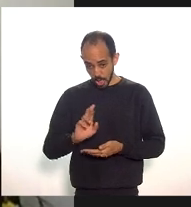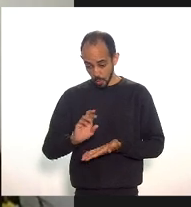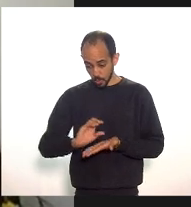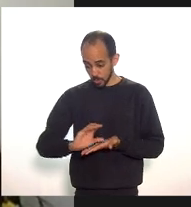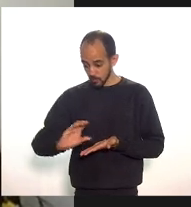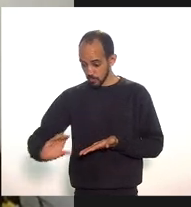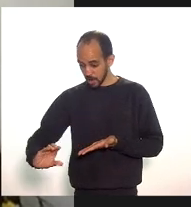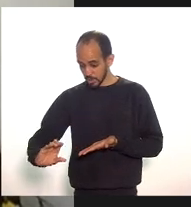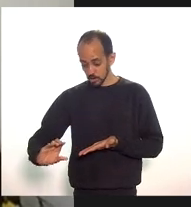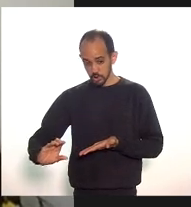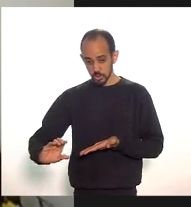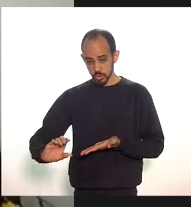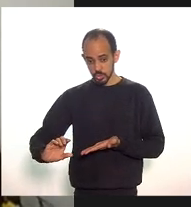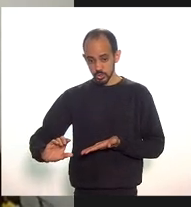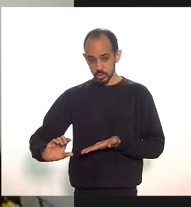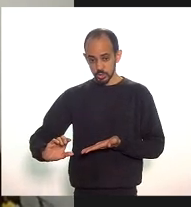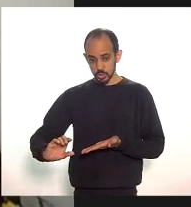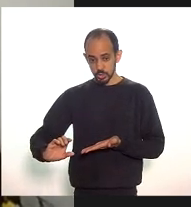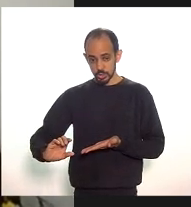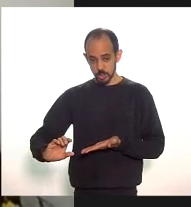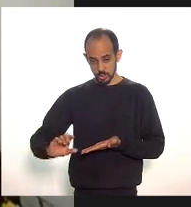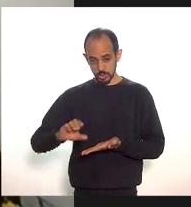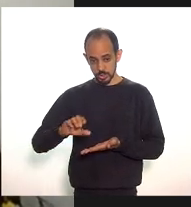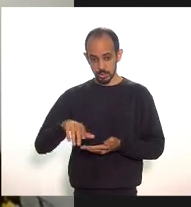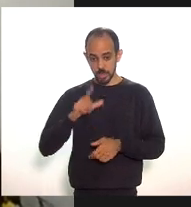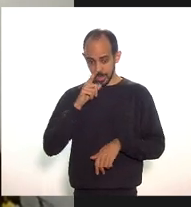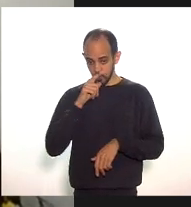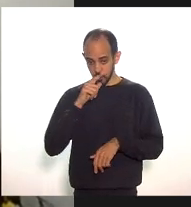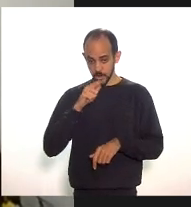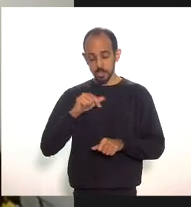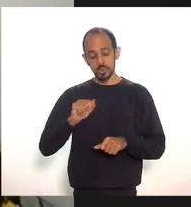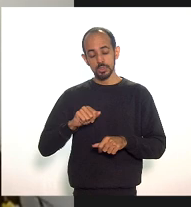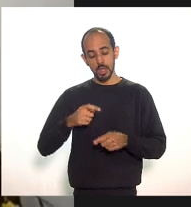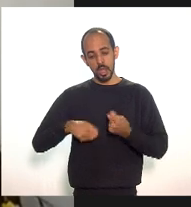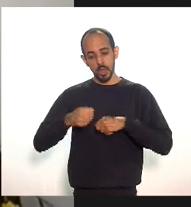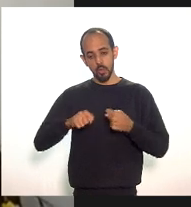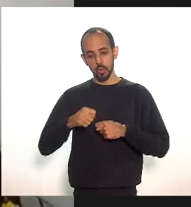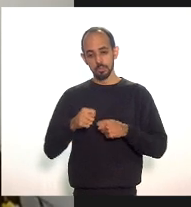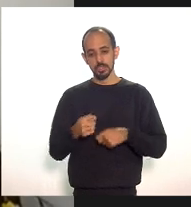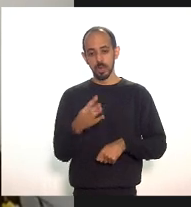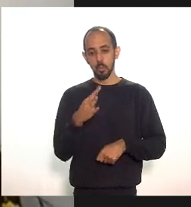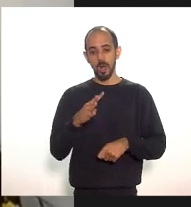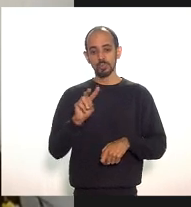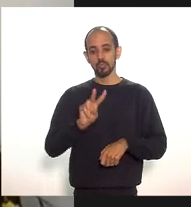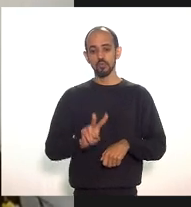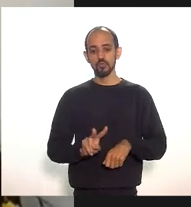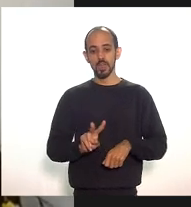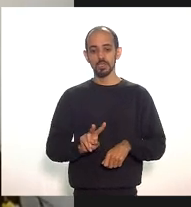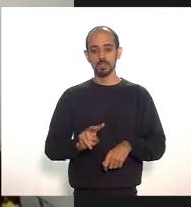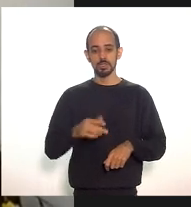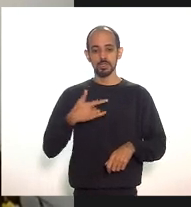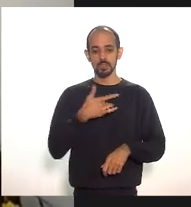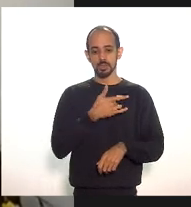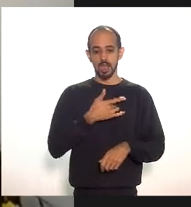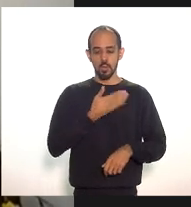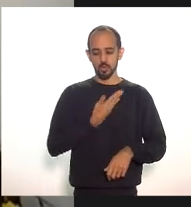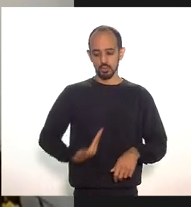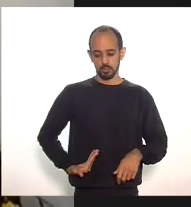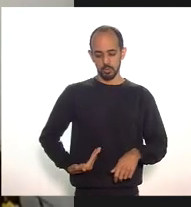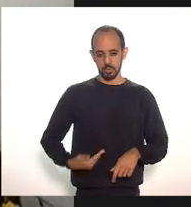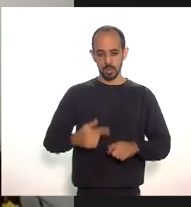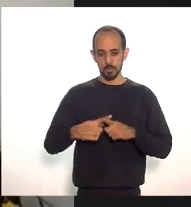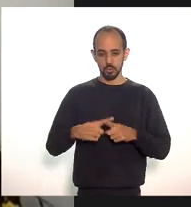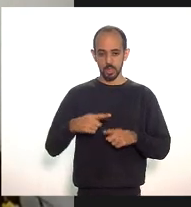economiza quatro vezes mais em saúde pública porque a gente sabe que é através da água a gente